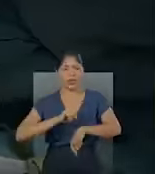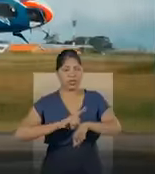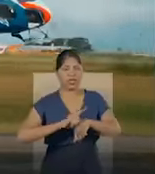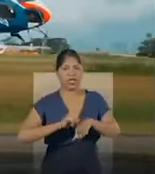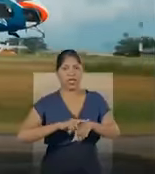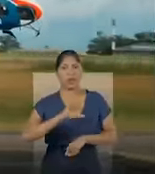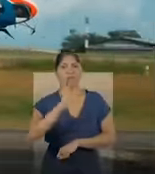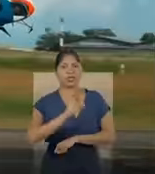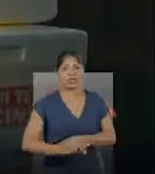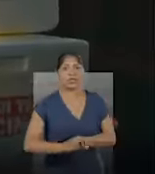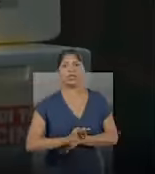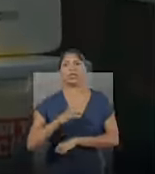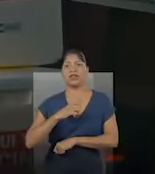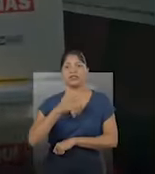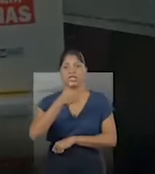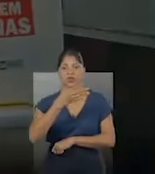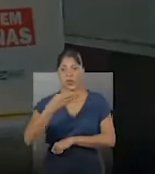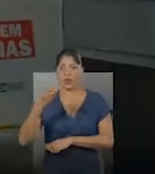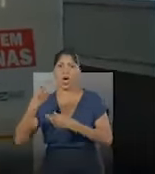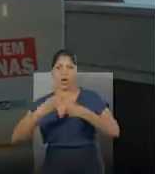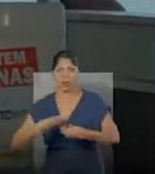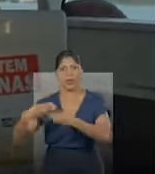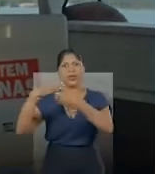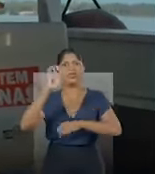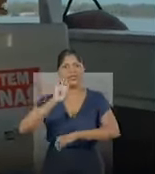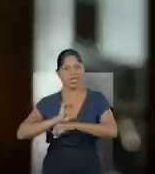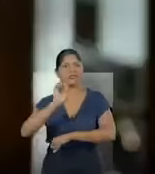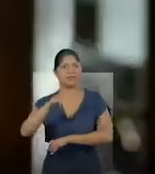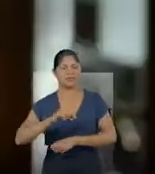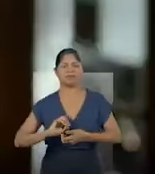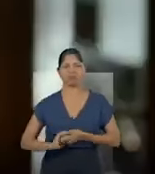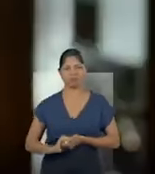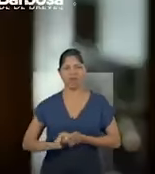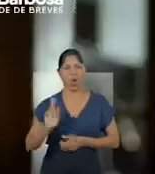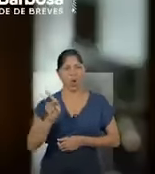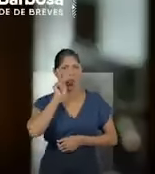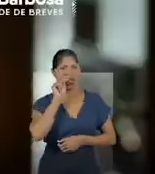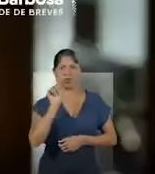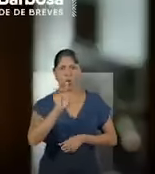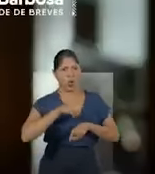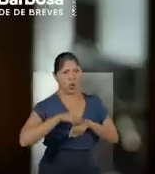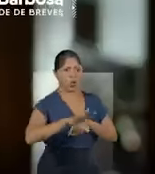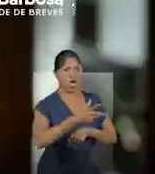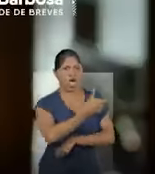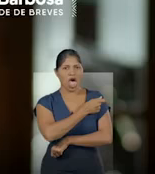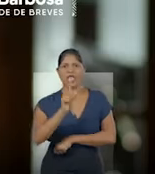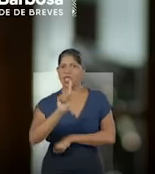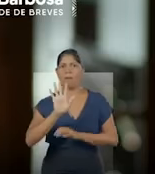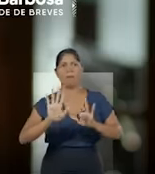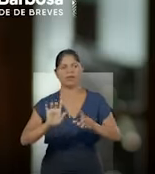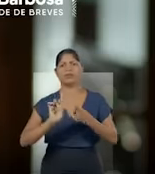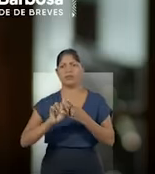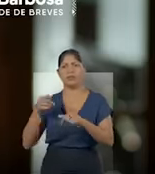tempo recorde, em todos os 144 municípios do estado. O Helder não só distribuiu a vacina, mas também